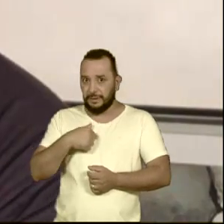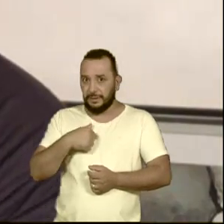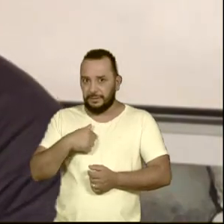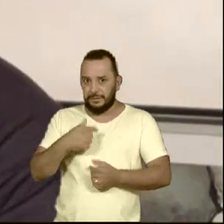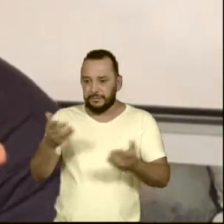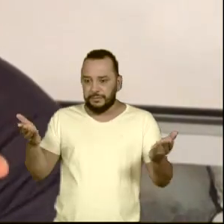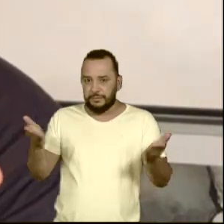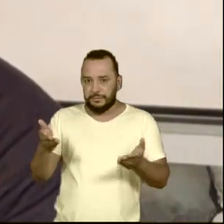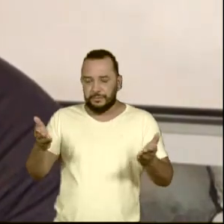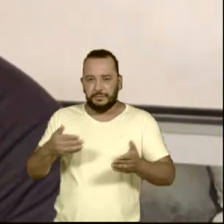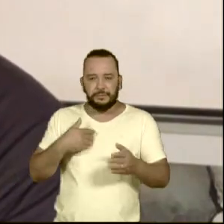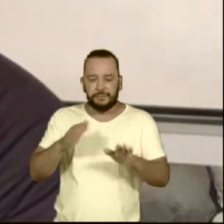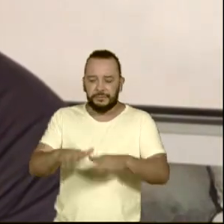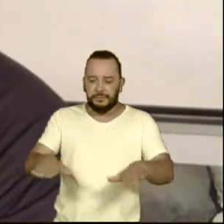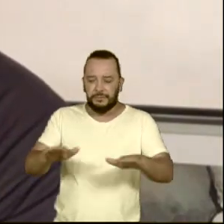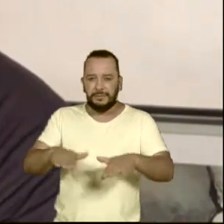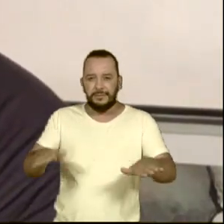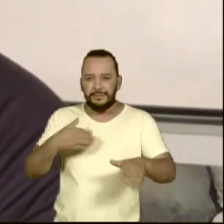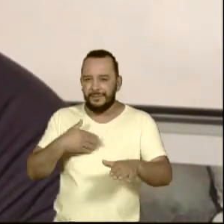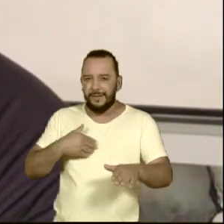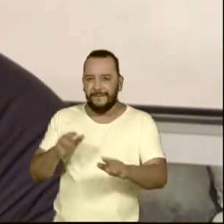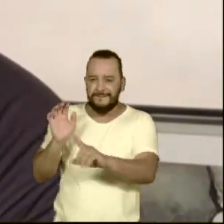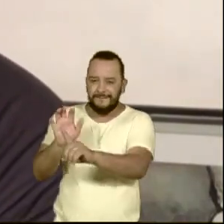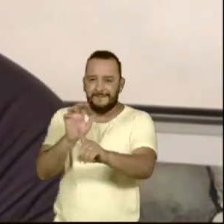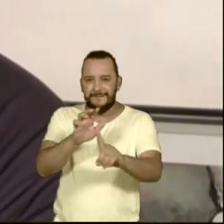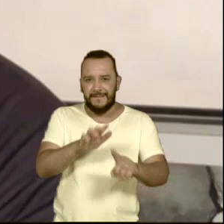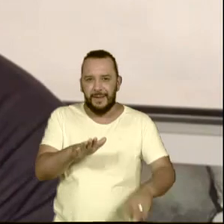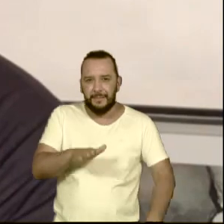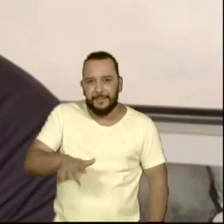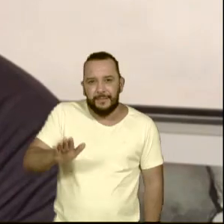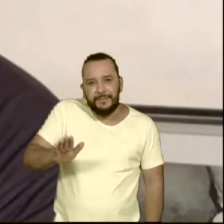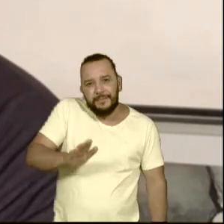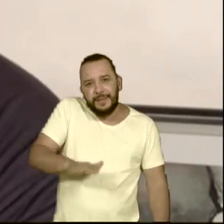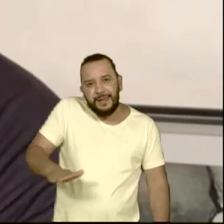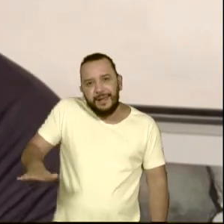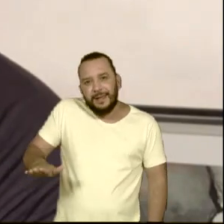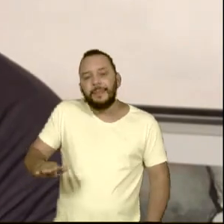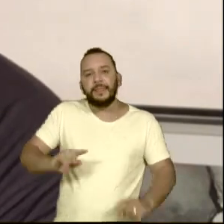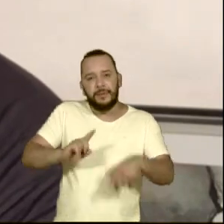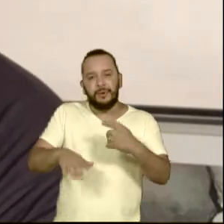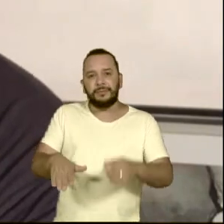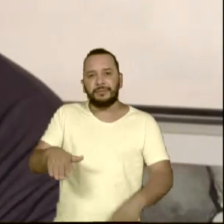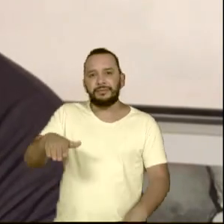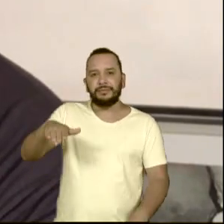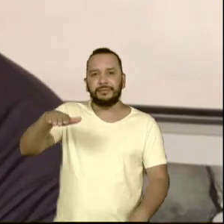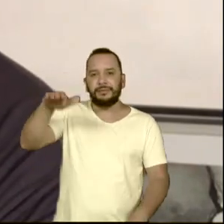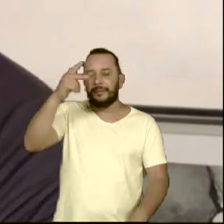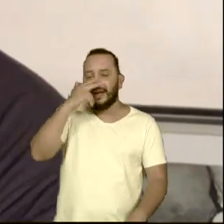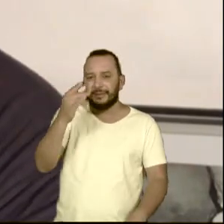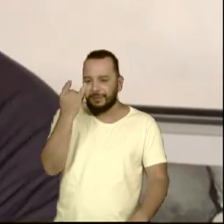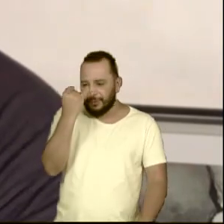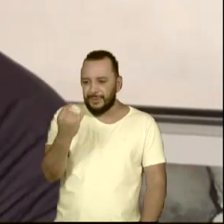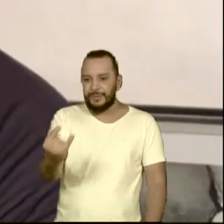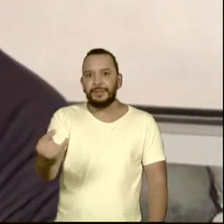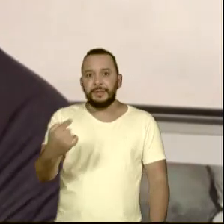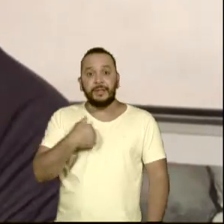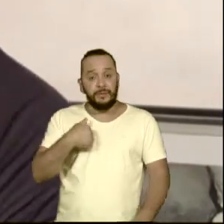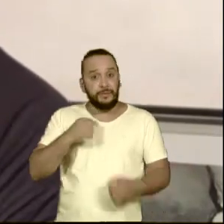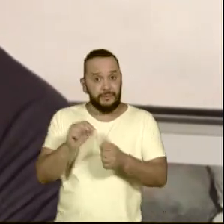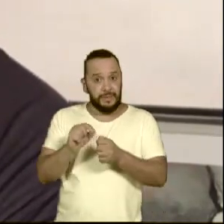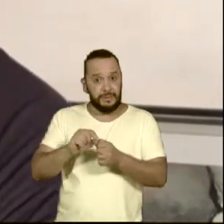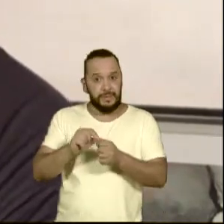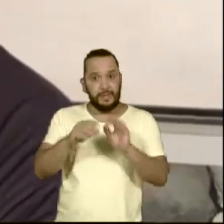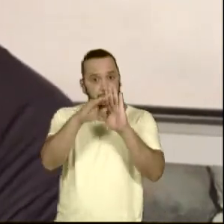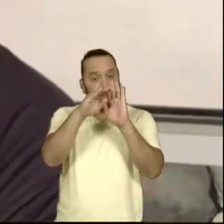amanhã desde pequenininho, cara, deveria ser quase que obrigatório todo canal, toda emissora falar, vou produzir programação